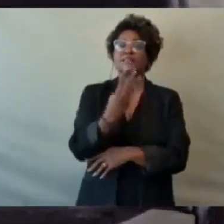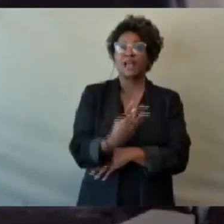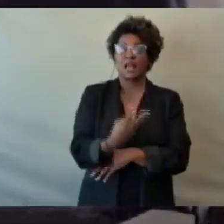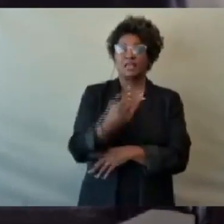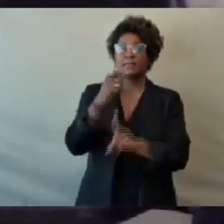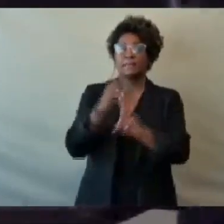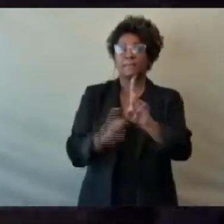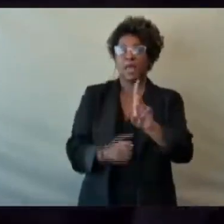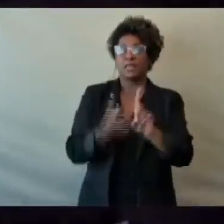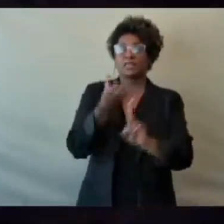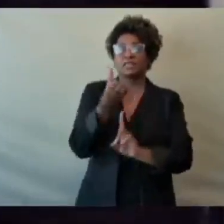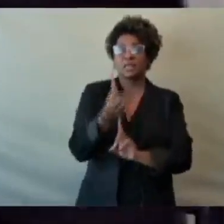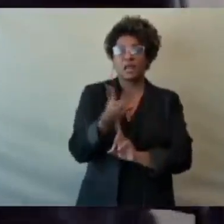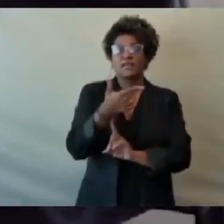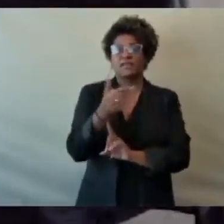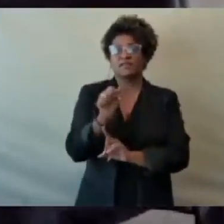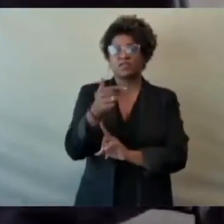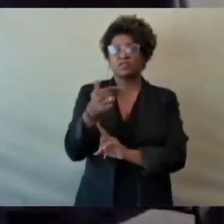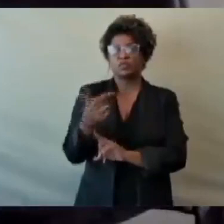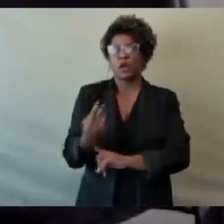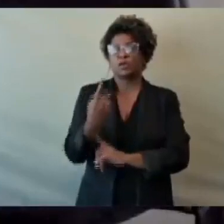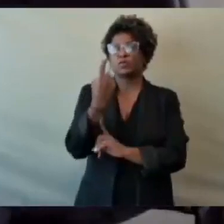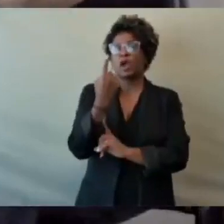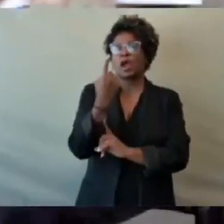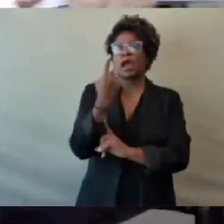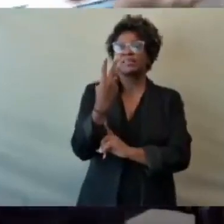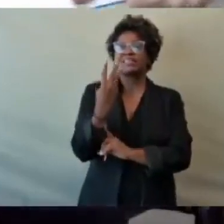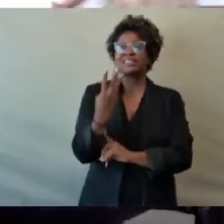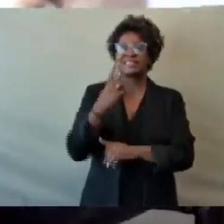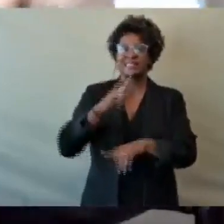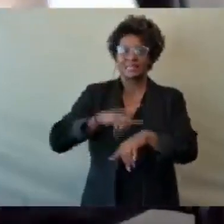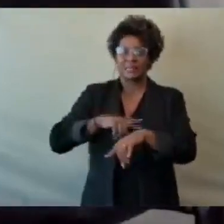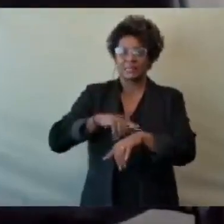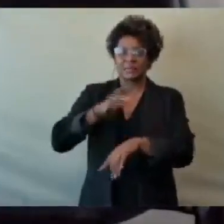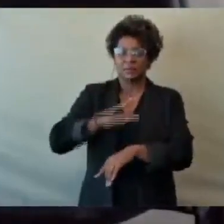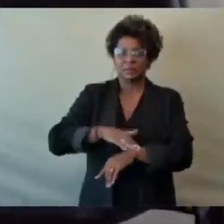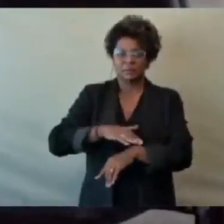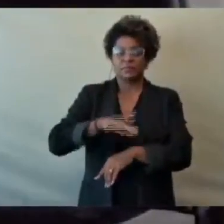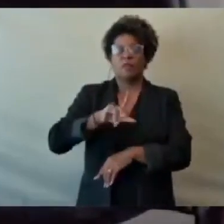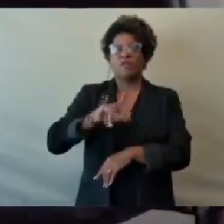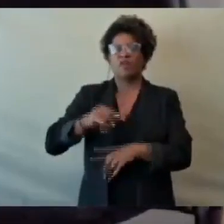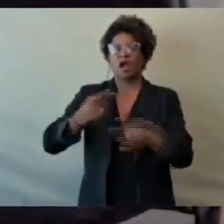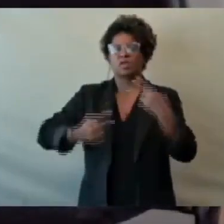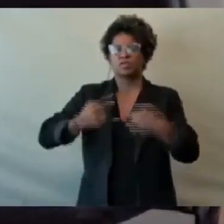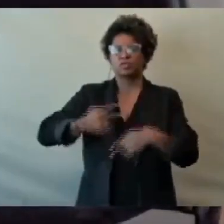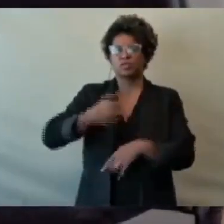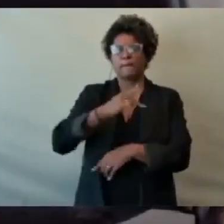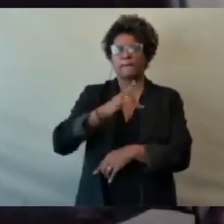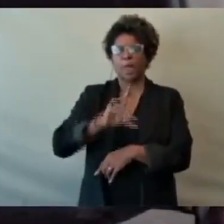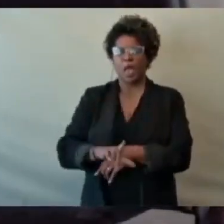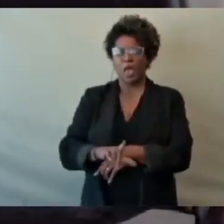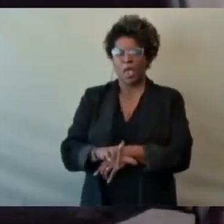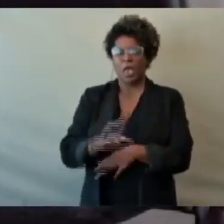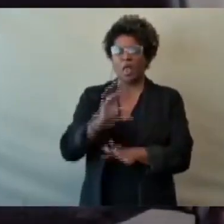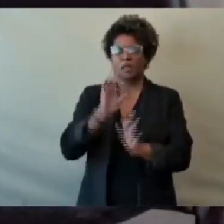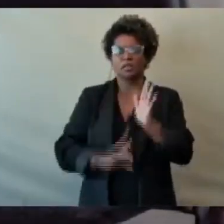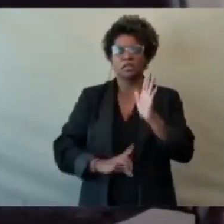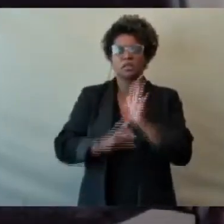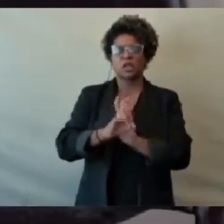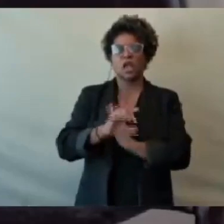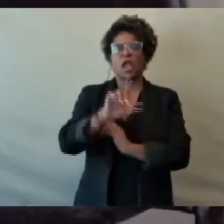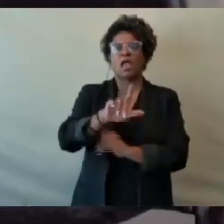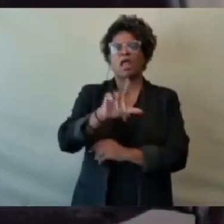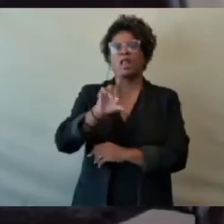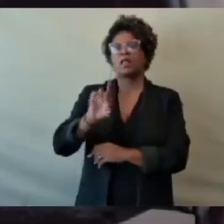Helvécio Arantes. Quando se discutirá o projeto de lei de diretrizes orçamentárias à LDO de 2025, autoria ao